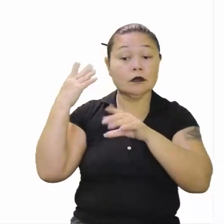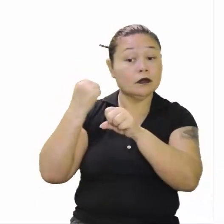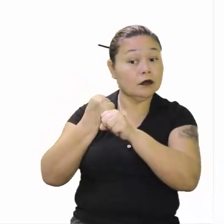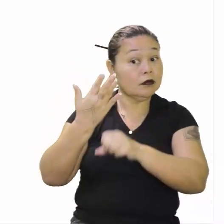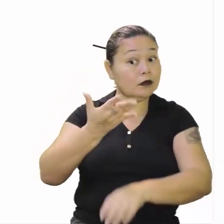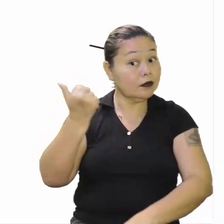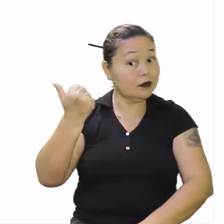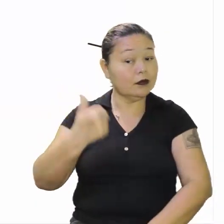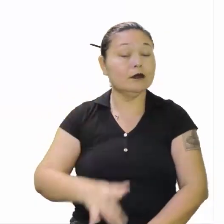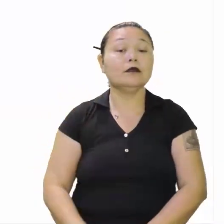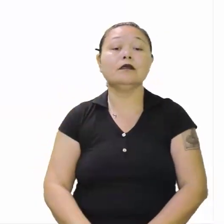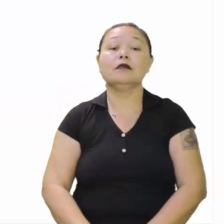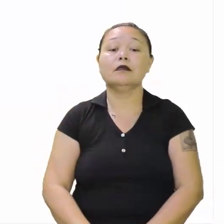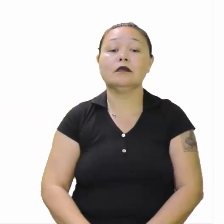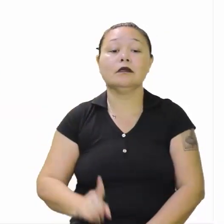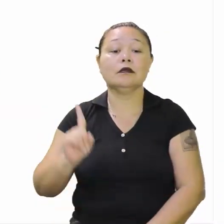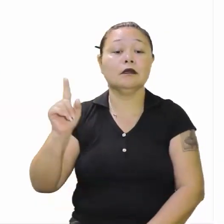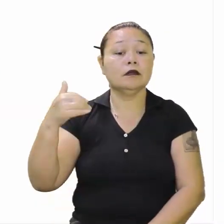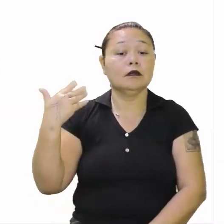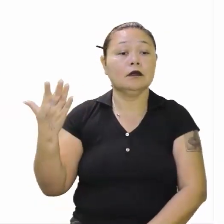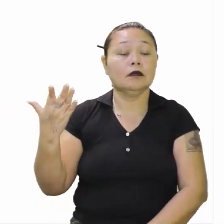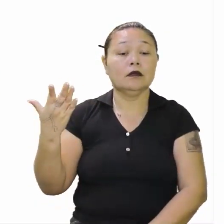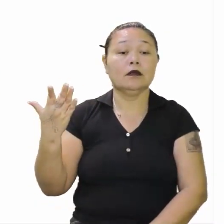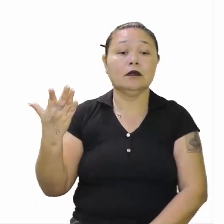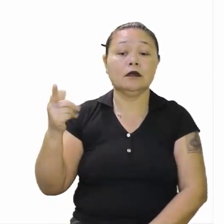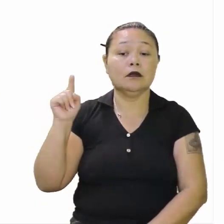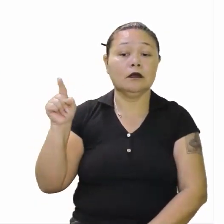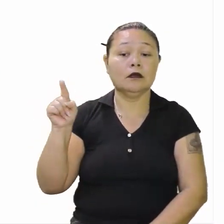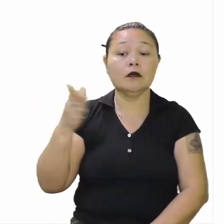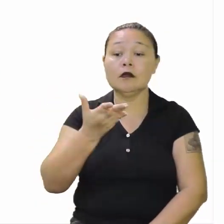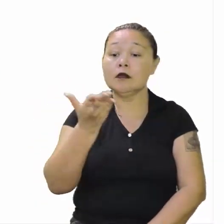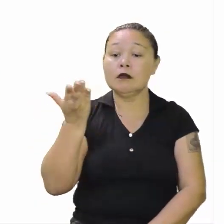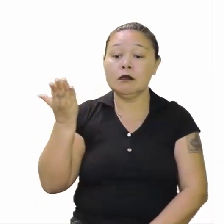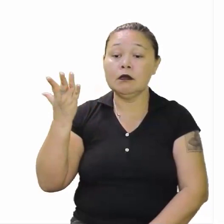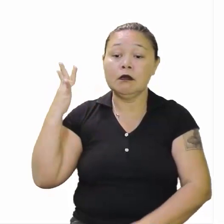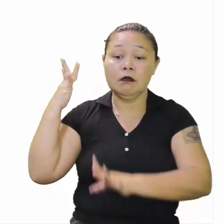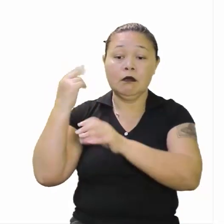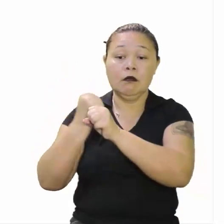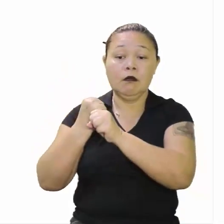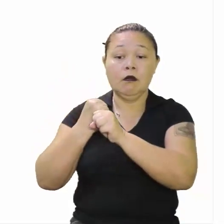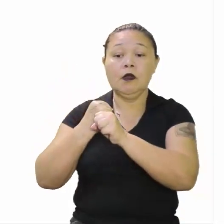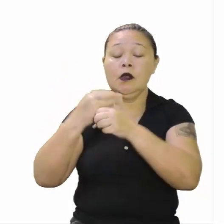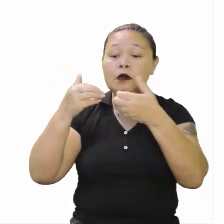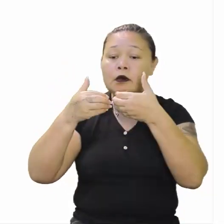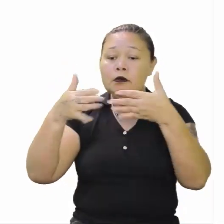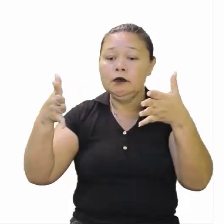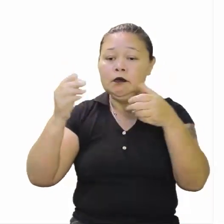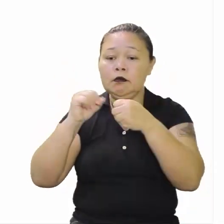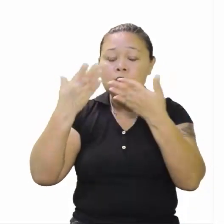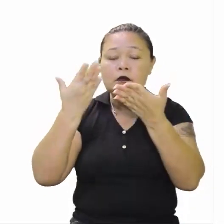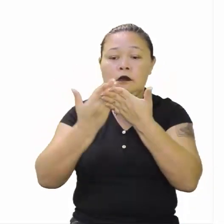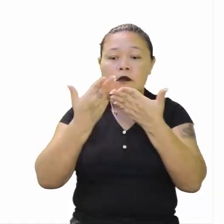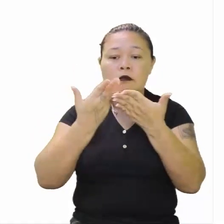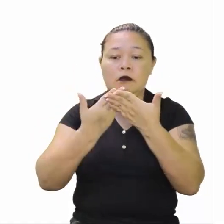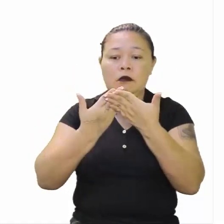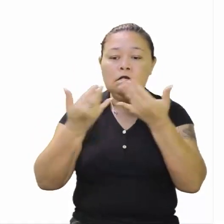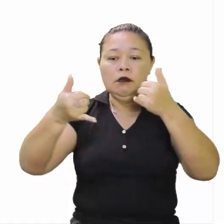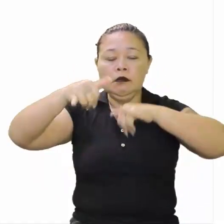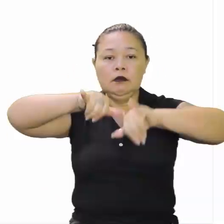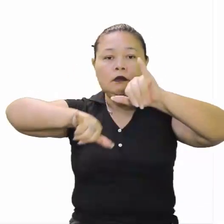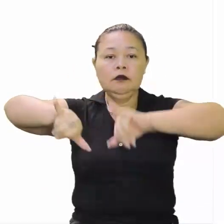agora? Vamos lá, olha só. Aqui para você revisar a introdução ao estudo de